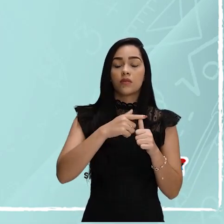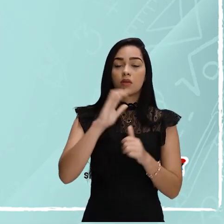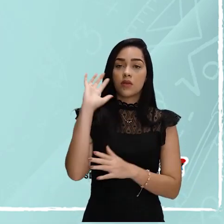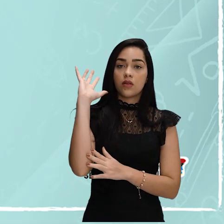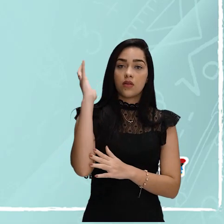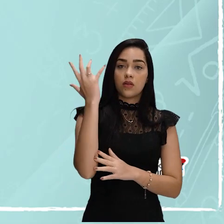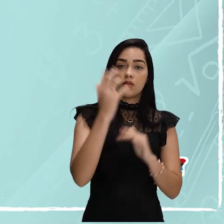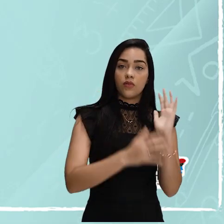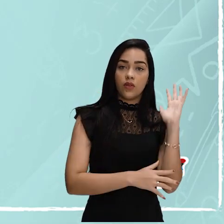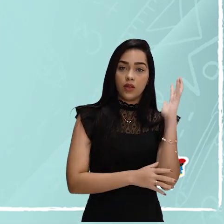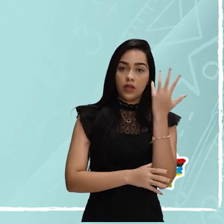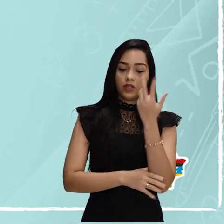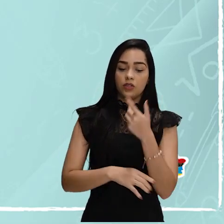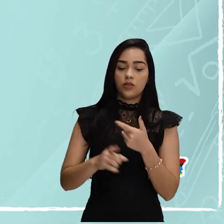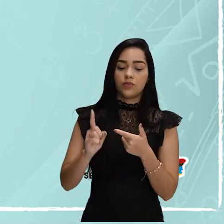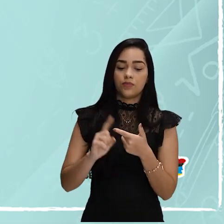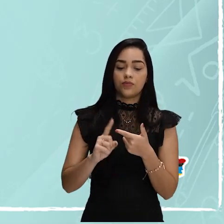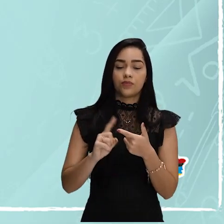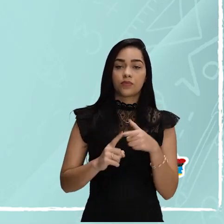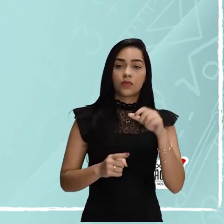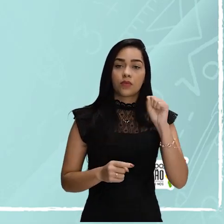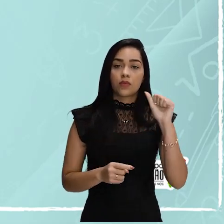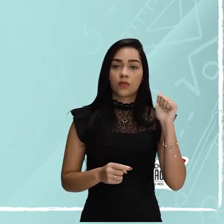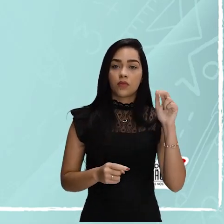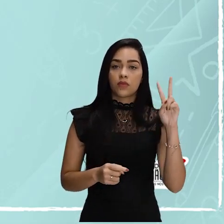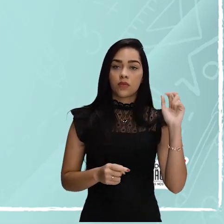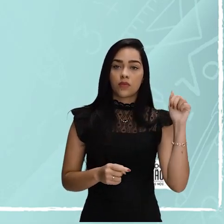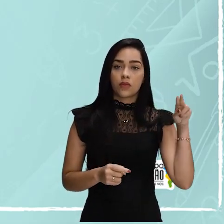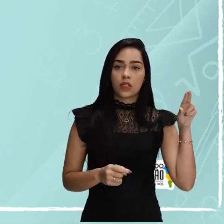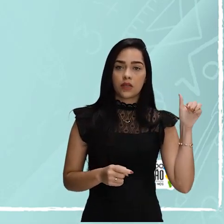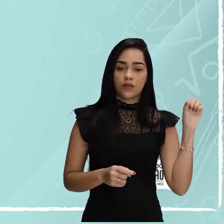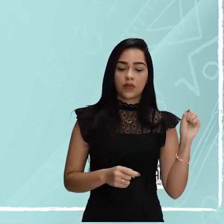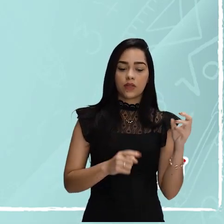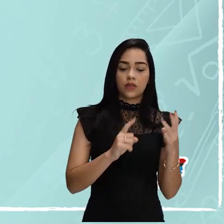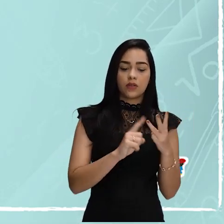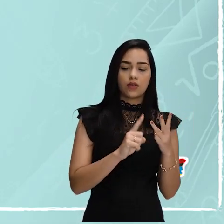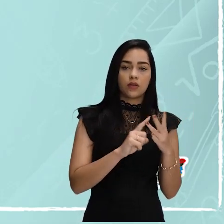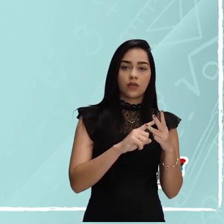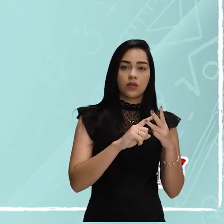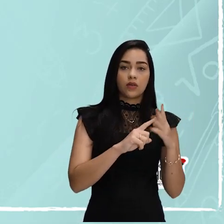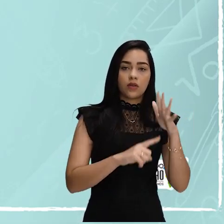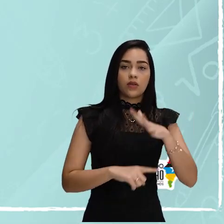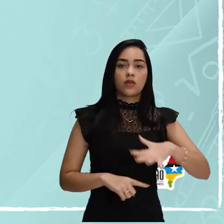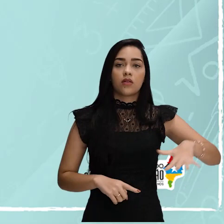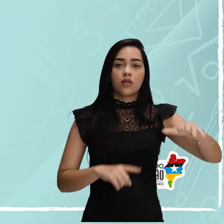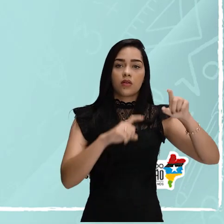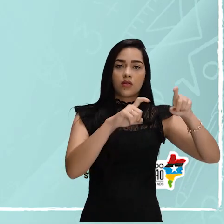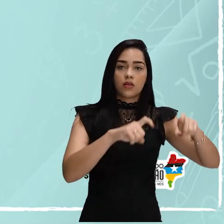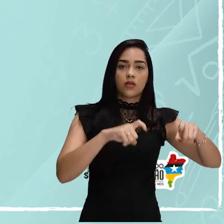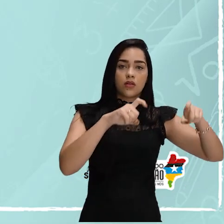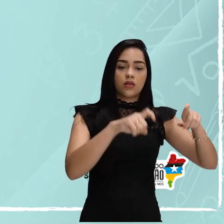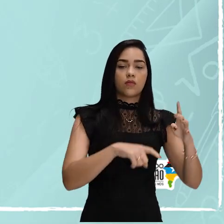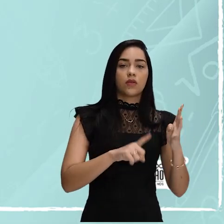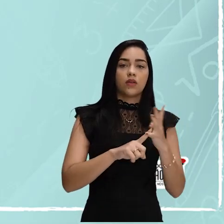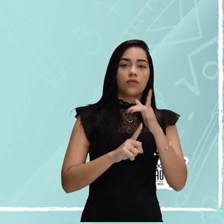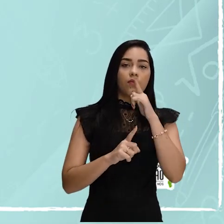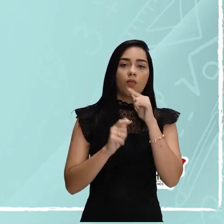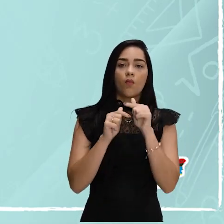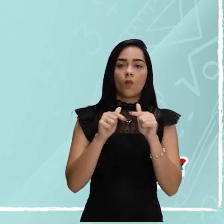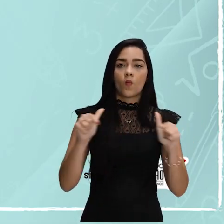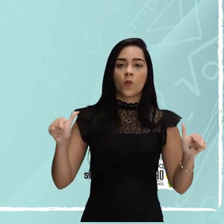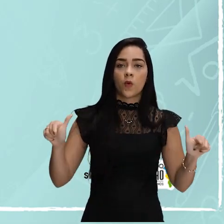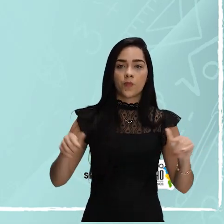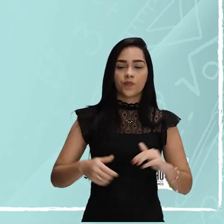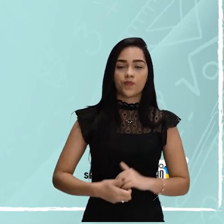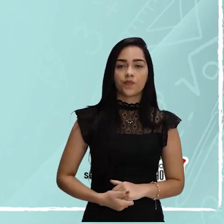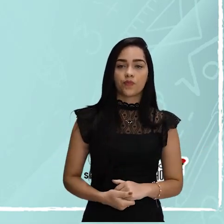floresta, eu tenho aqui o biócoro savana, o biócoro campos e o biócoro desertos.